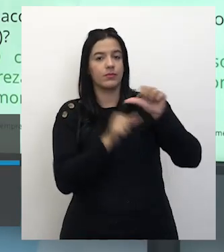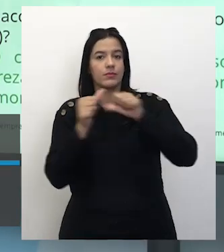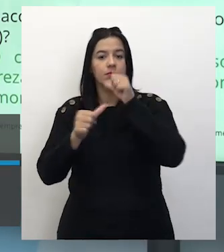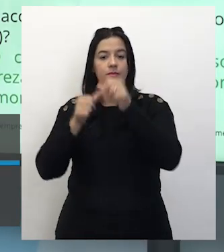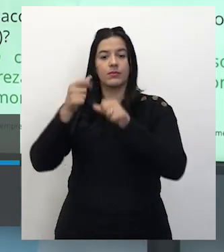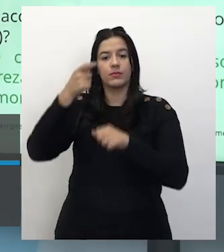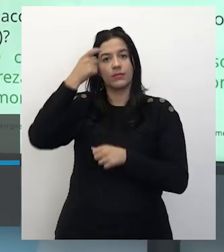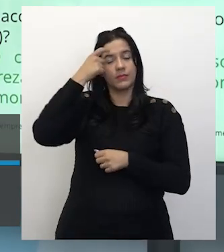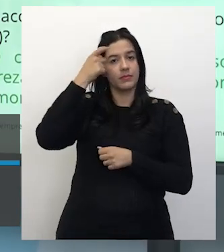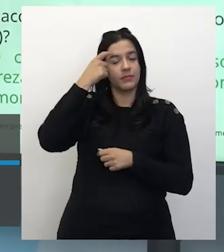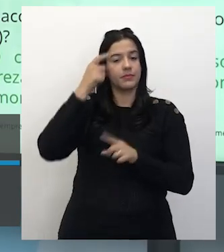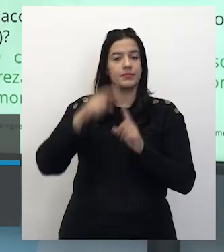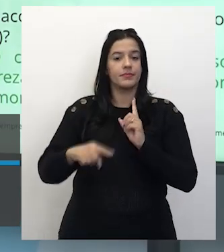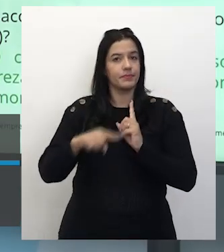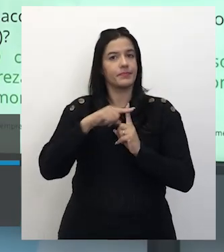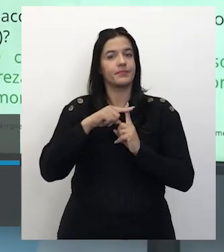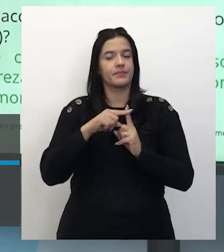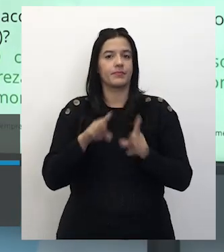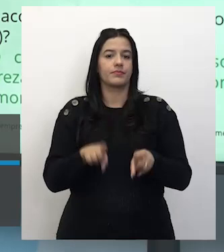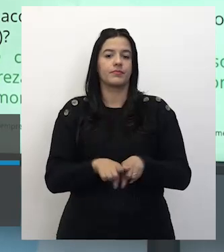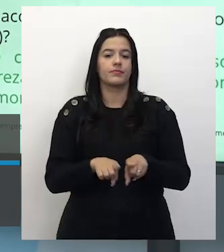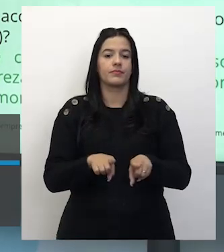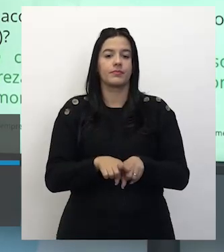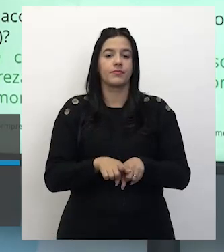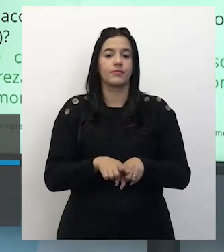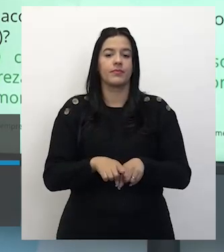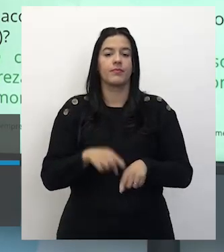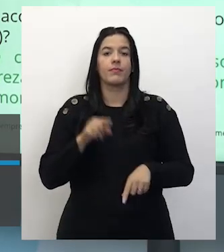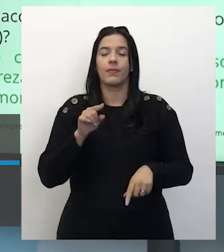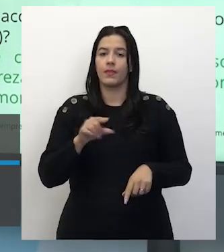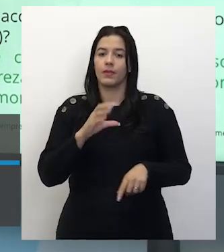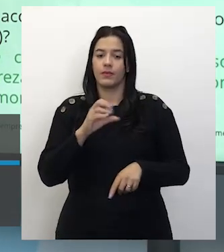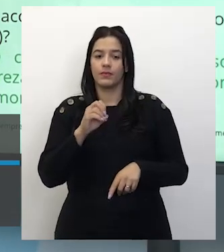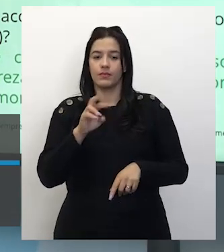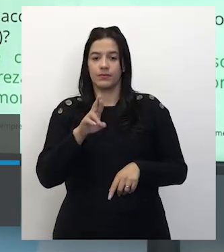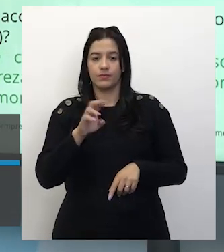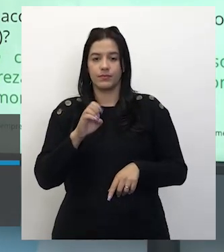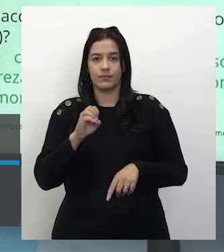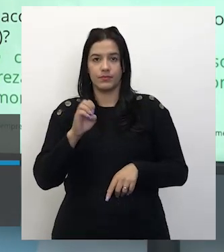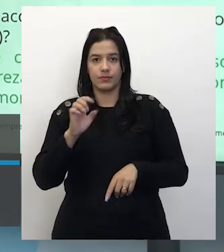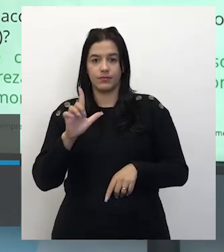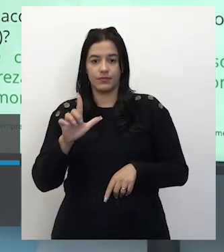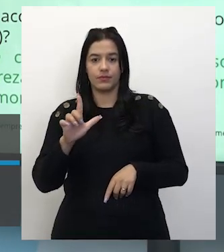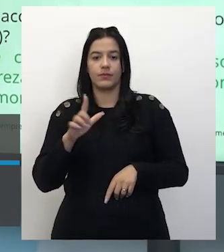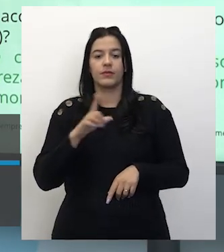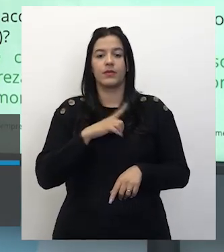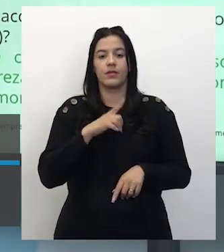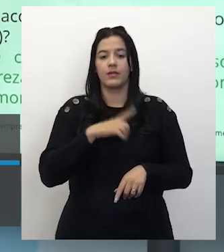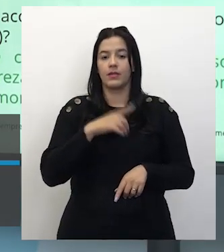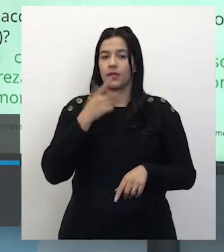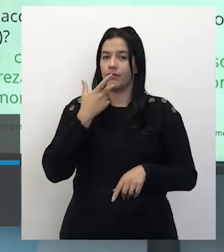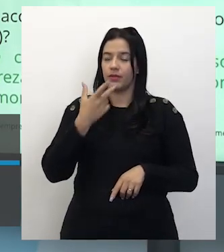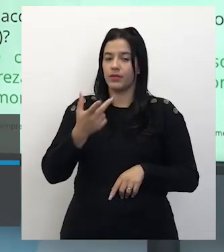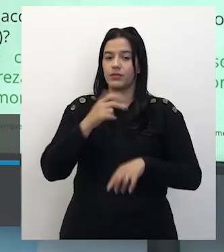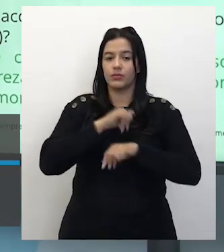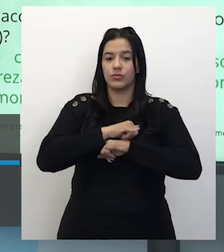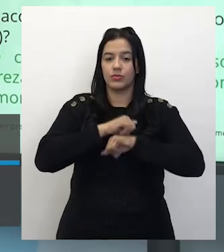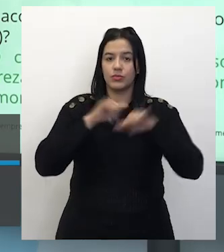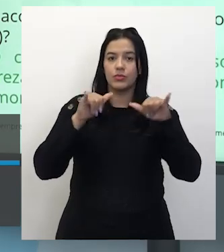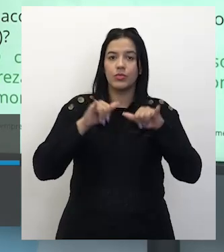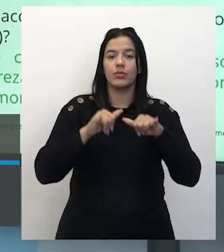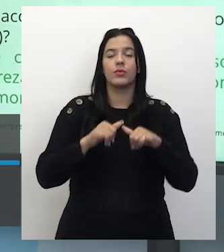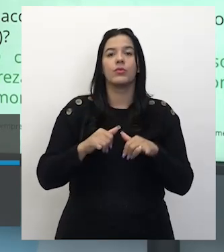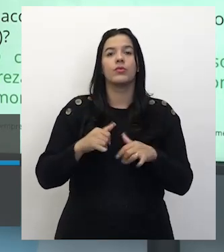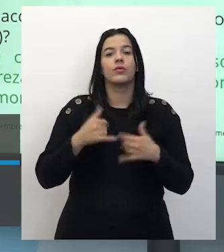relacionar com coisas positivas. Mas esse cordel, como a própria Andréia disse, né? Ele tem esse tom de denúncia mesmo, né? De uma situação